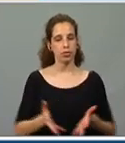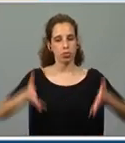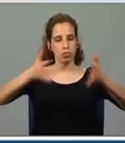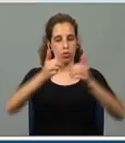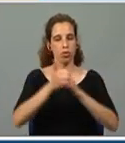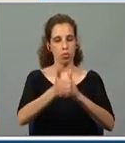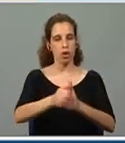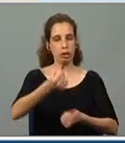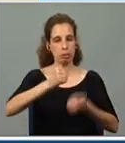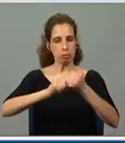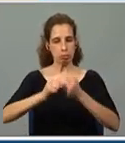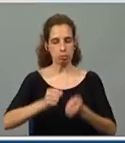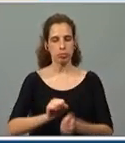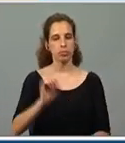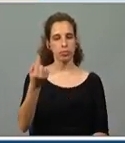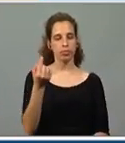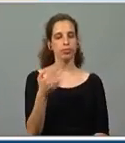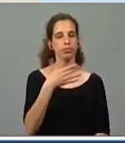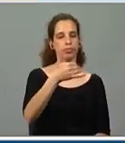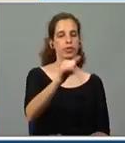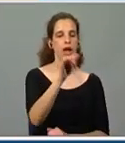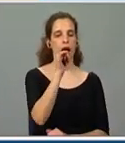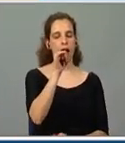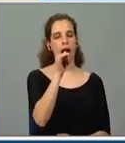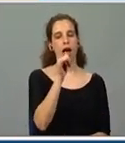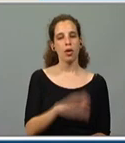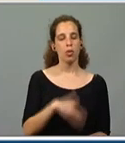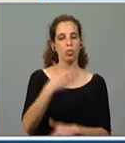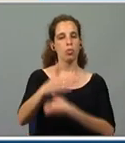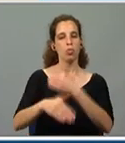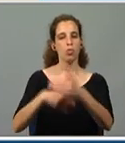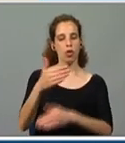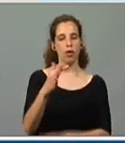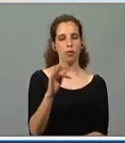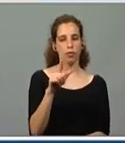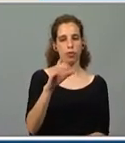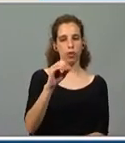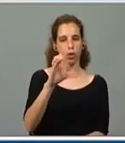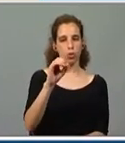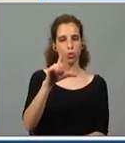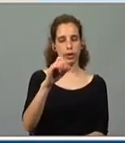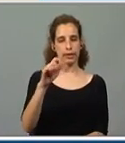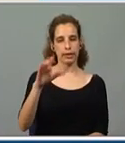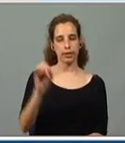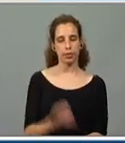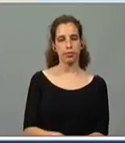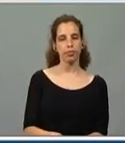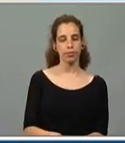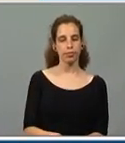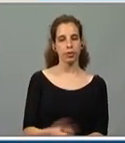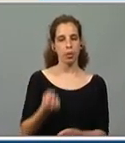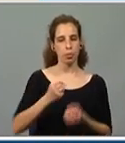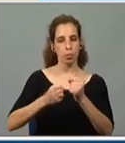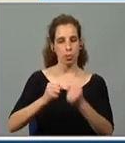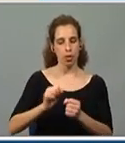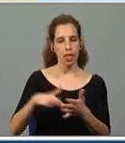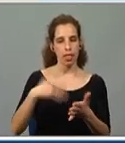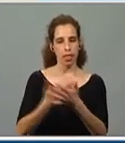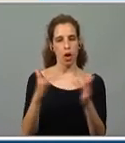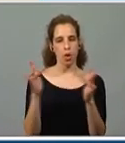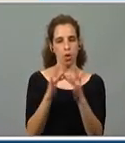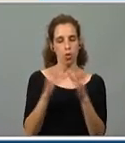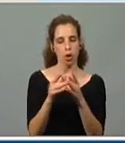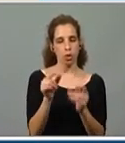uma agitação rápida. Em seguida, a água é submetida a um processo de floculação, em que, através de uma agitação lenta, se promove o contacto